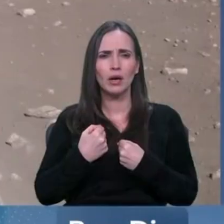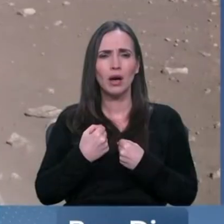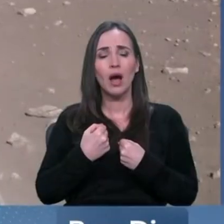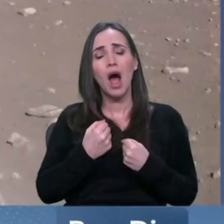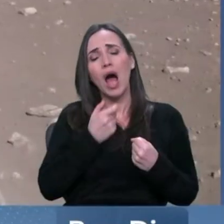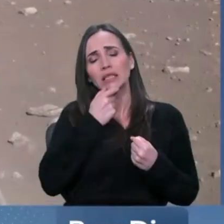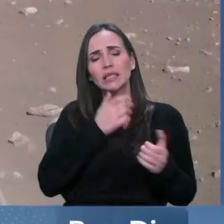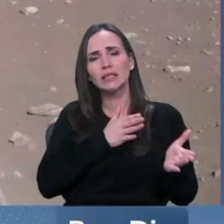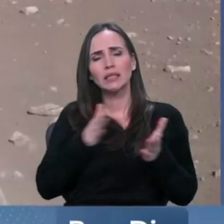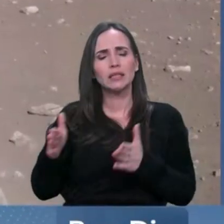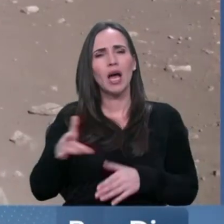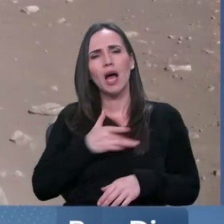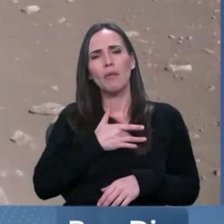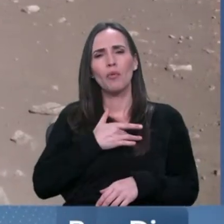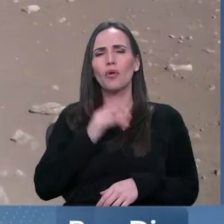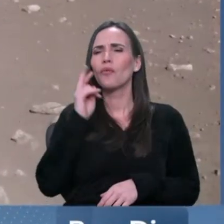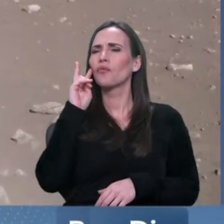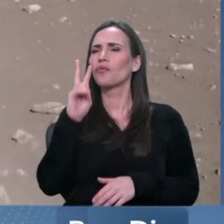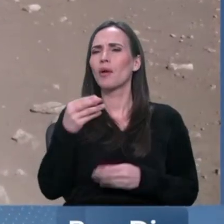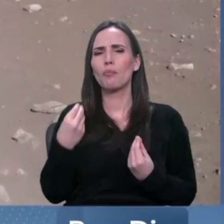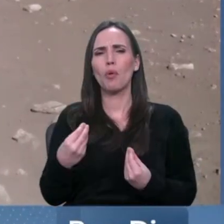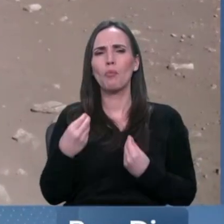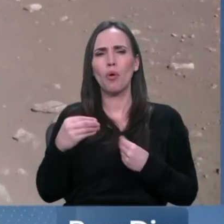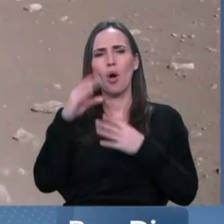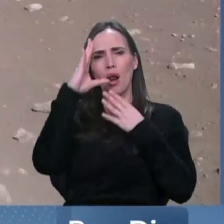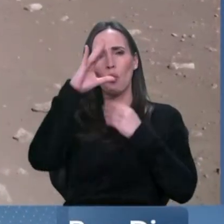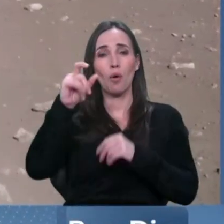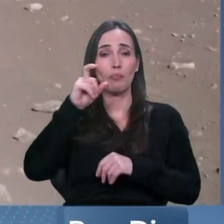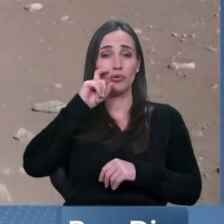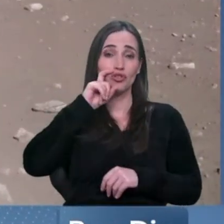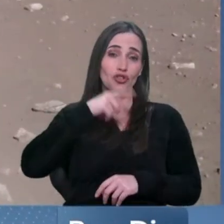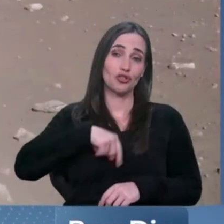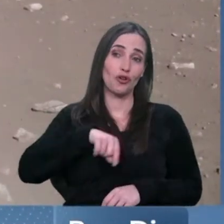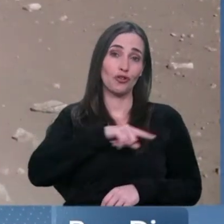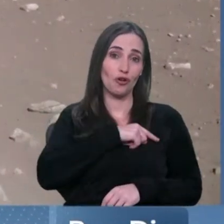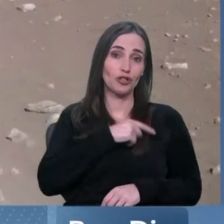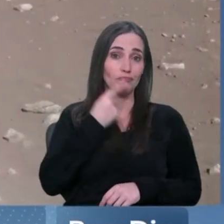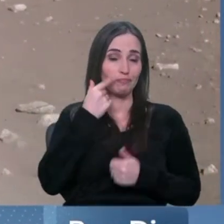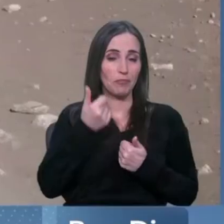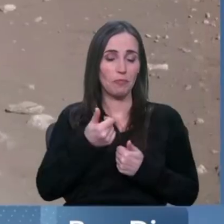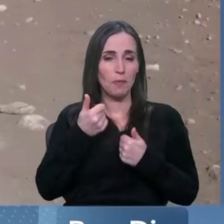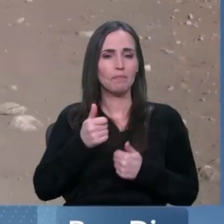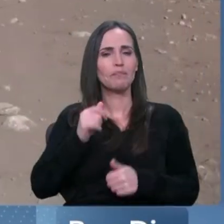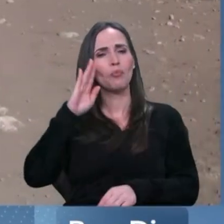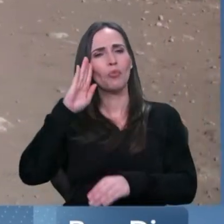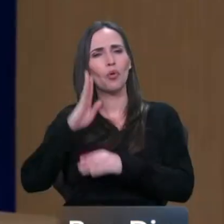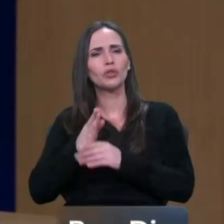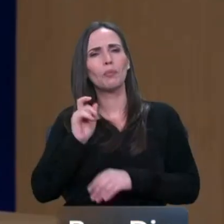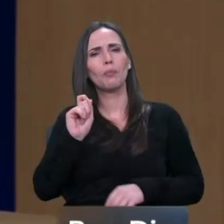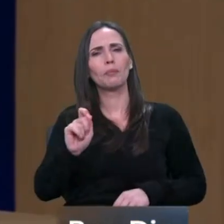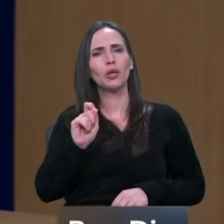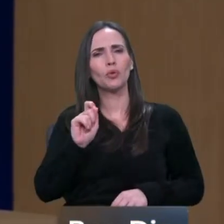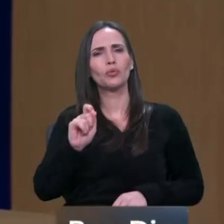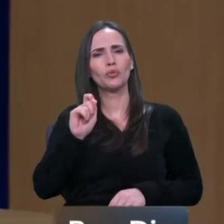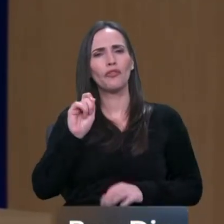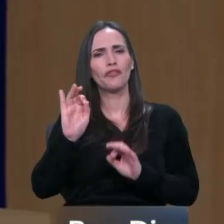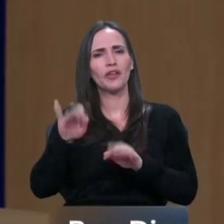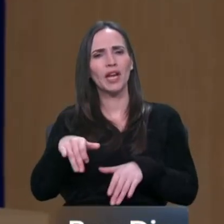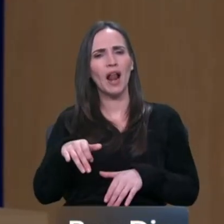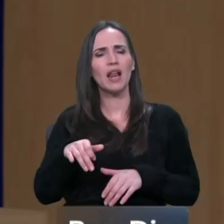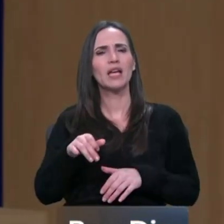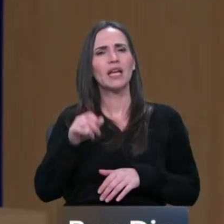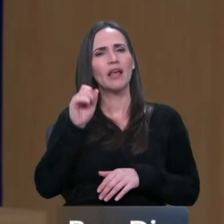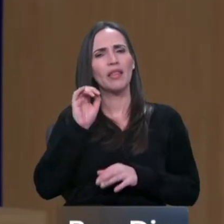romântico. Olha como foi bom a Lua ter-nos protegido deste impacto. Sem dúvida. Terminamos e no minuto final para a sugestão da semana e um vídeo